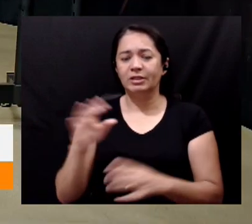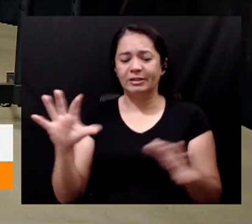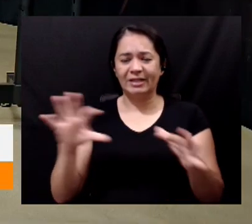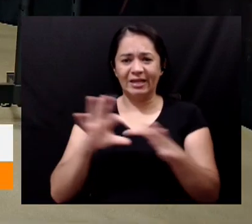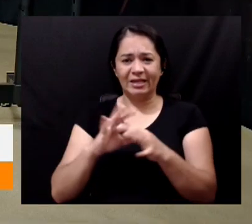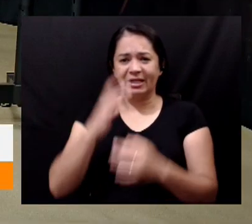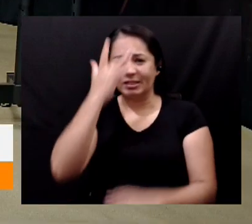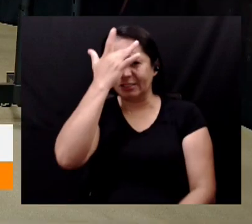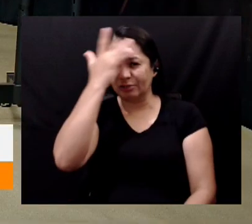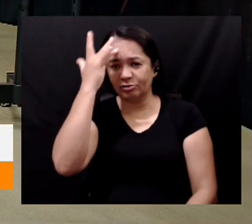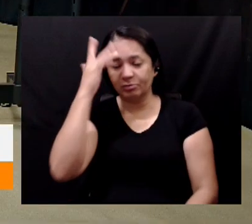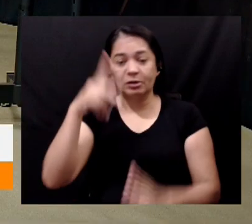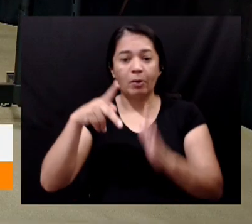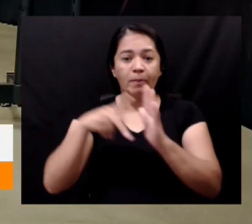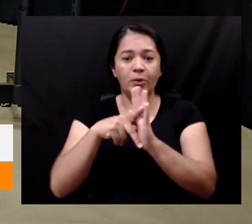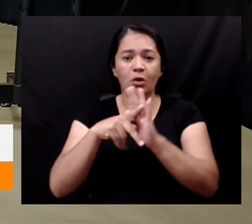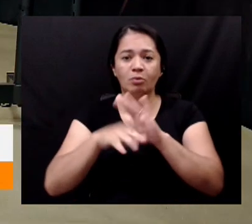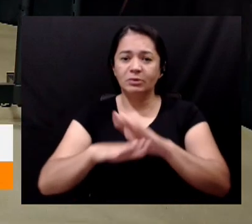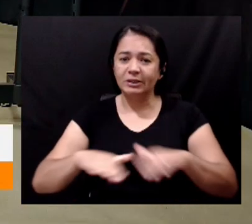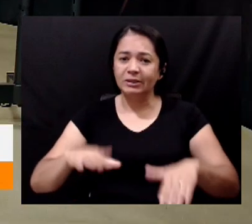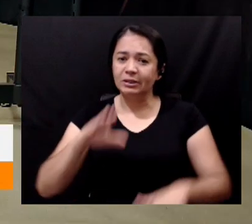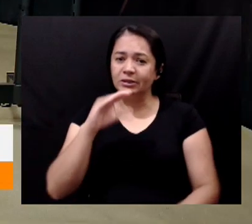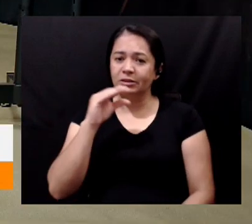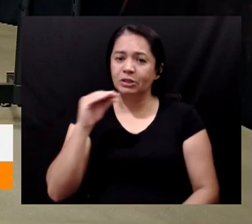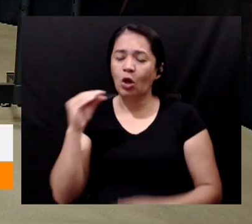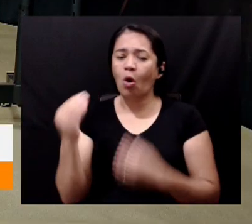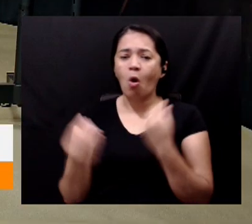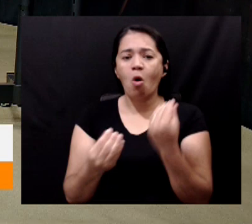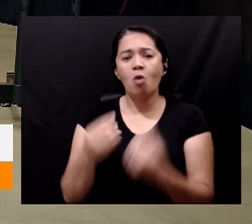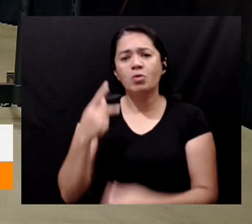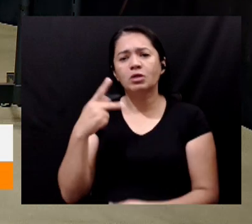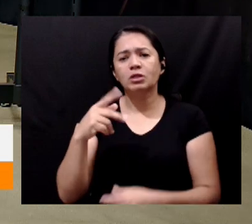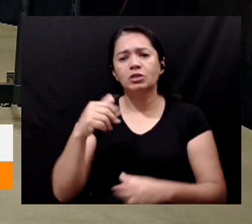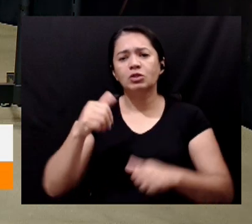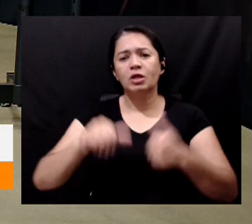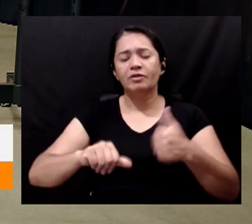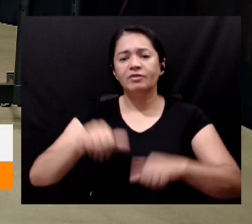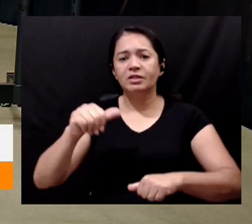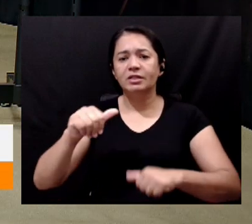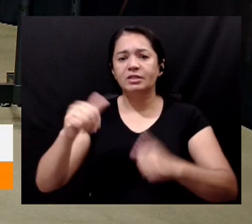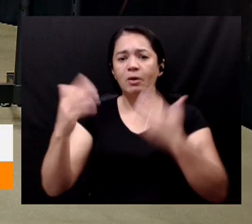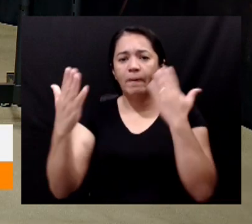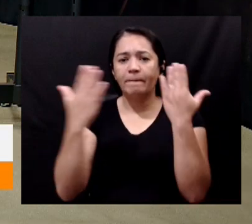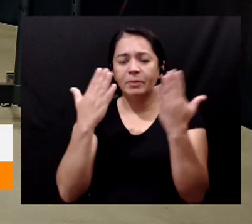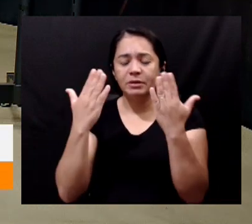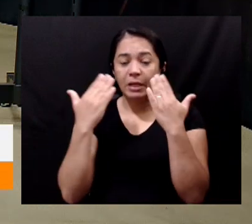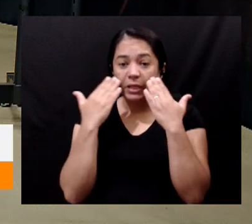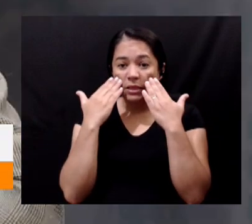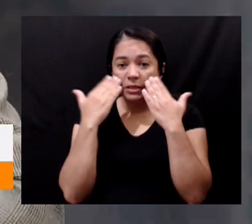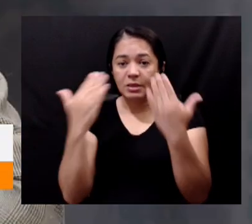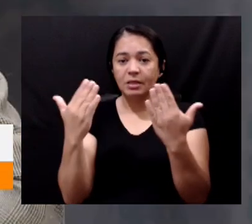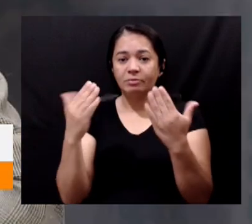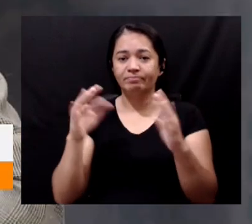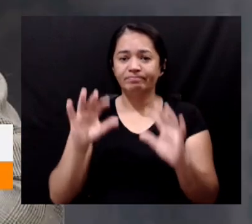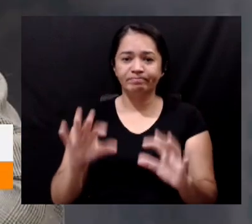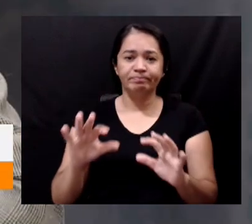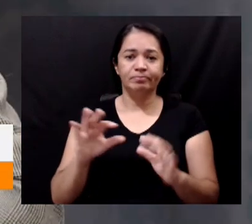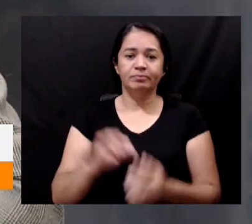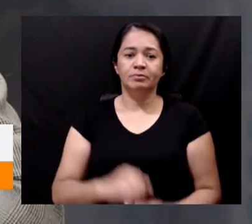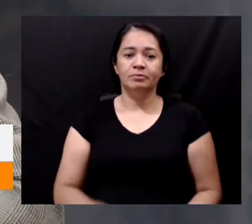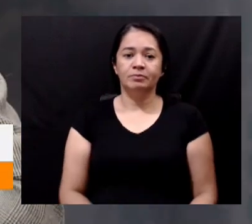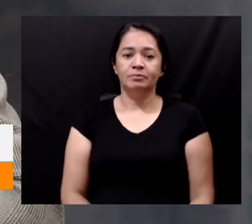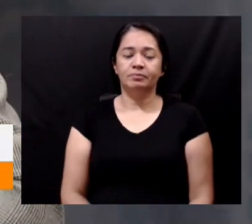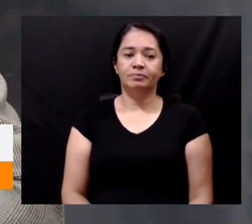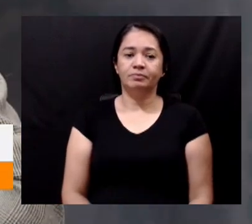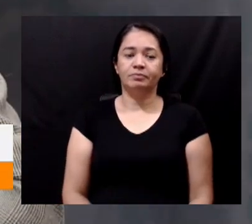e desse adolescente, Nalu? Qual que é a avaliação psicológica diante dessa situação? Nós temos que